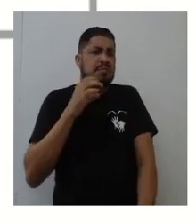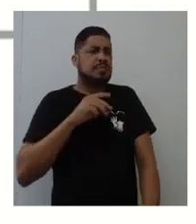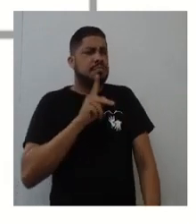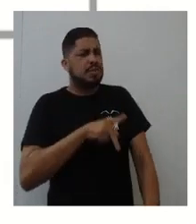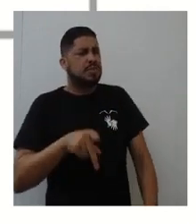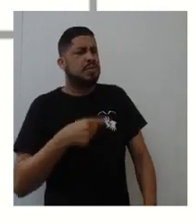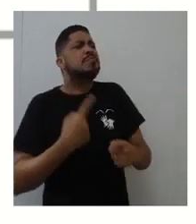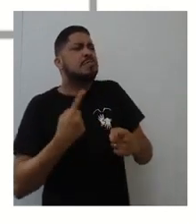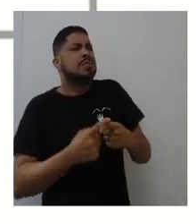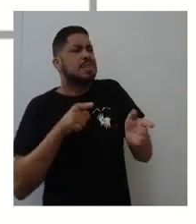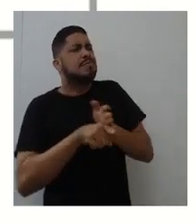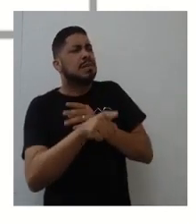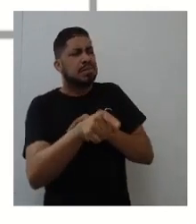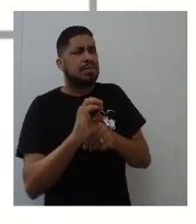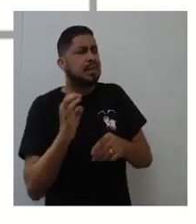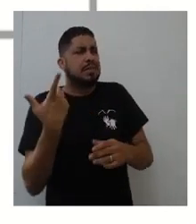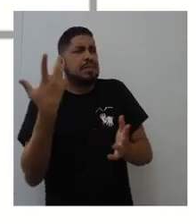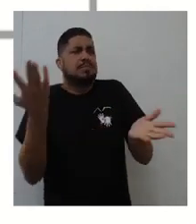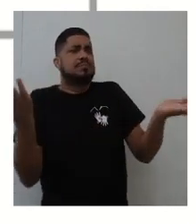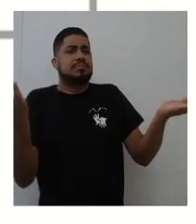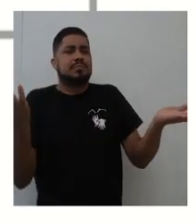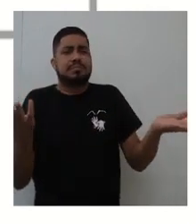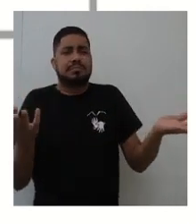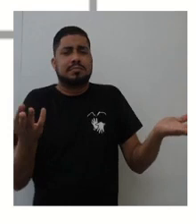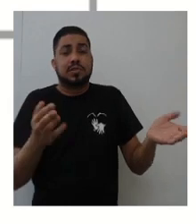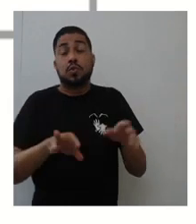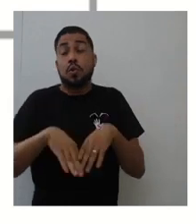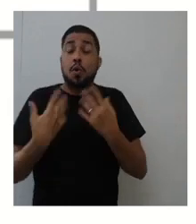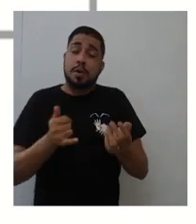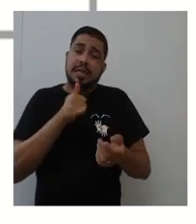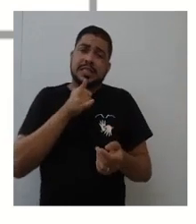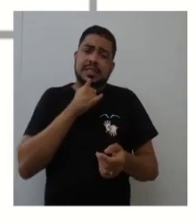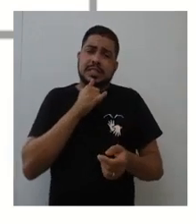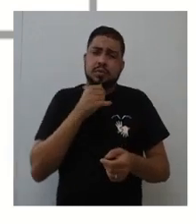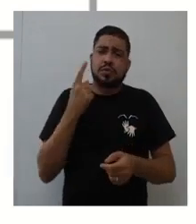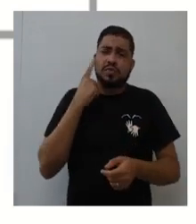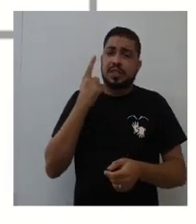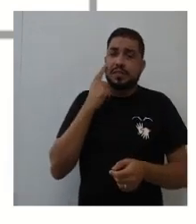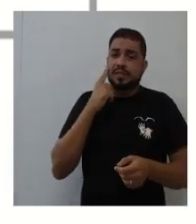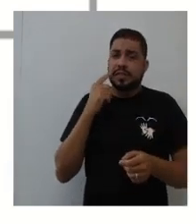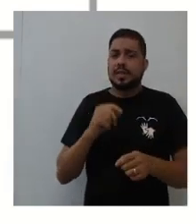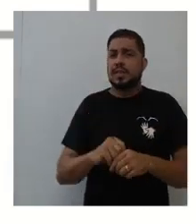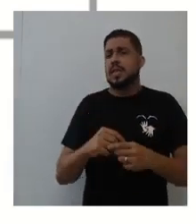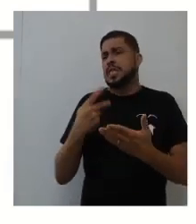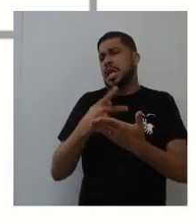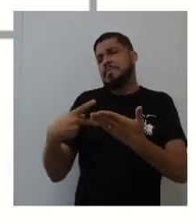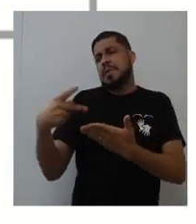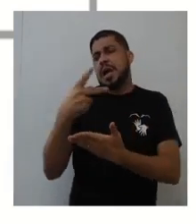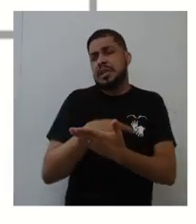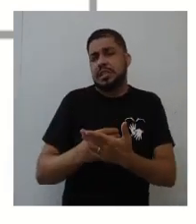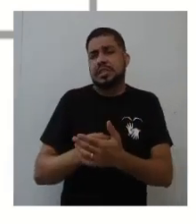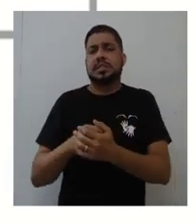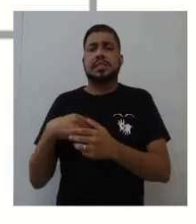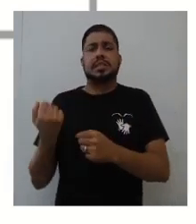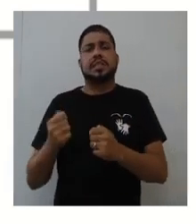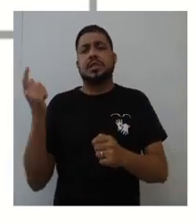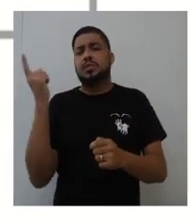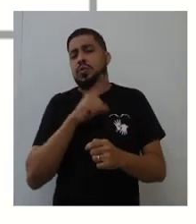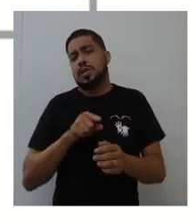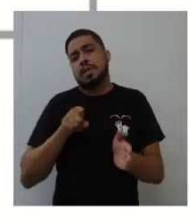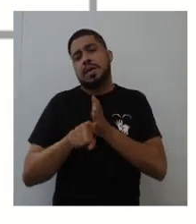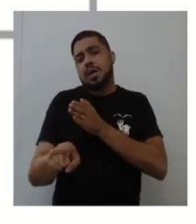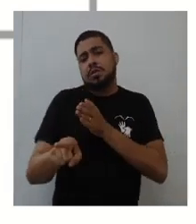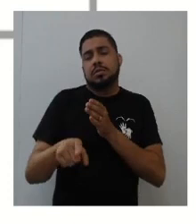está perguntando isso se é tão óbvio? Ou, por exemplo, o que você vê na imagem é uma pergunta que a gente considera como